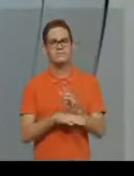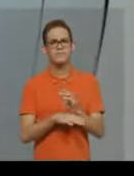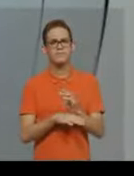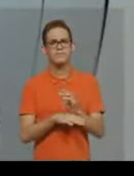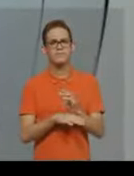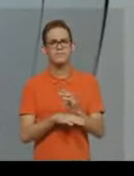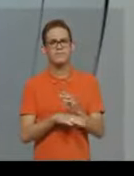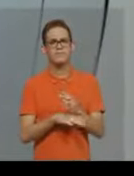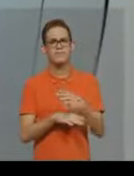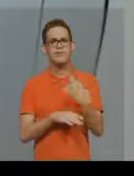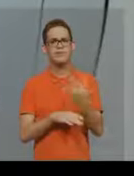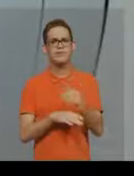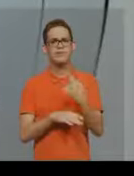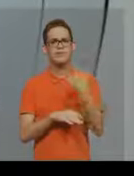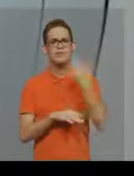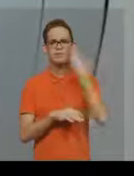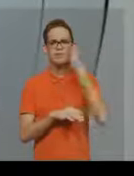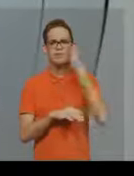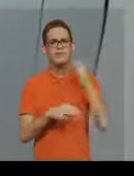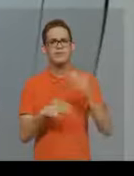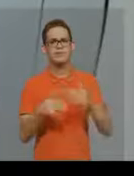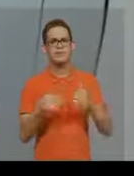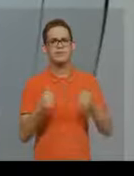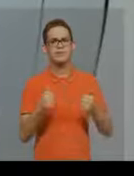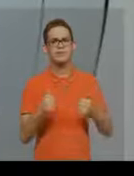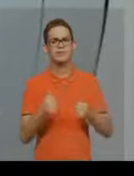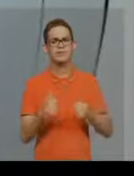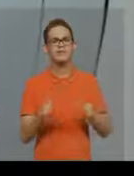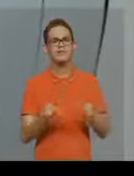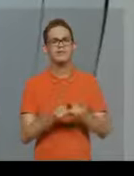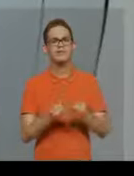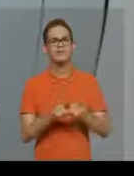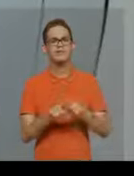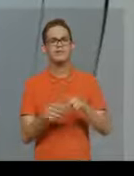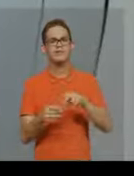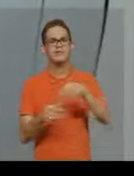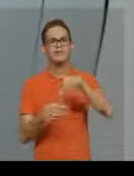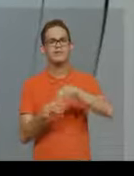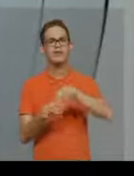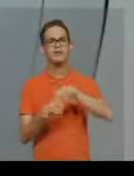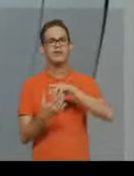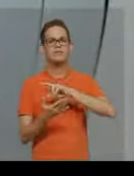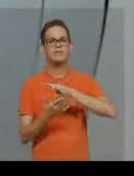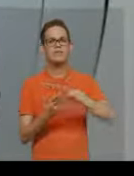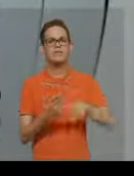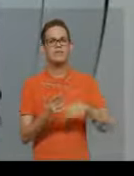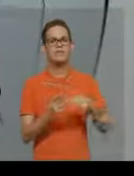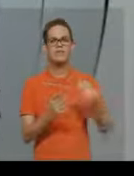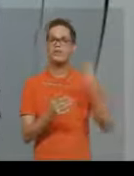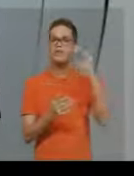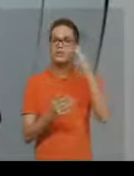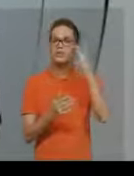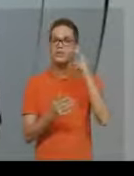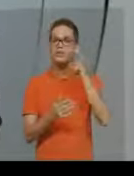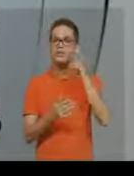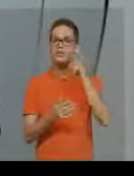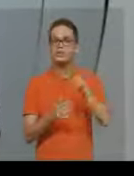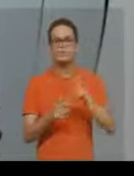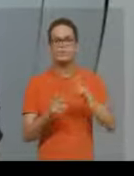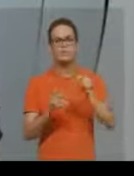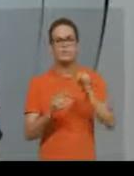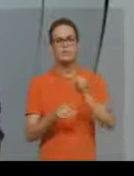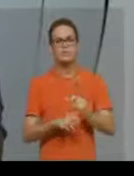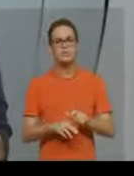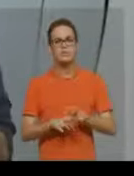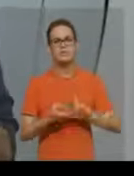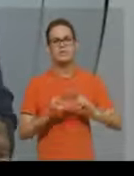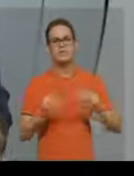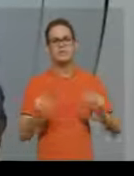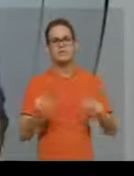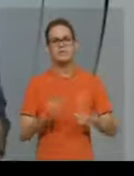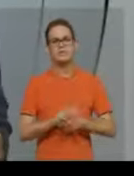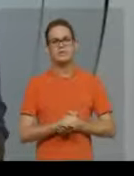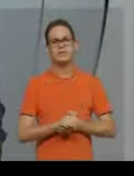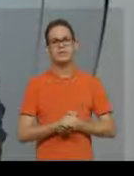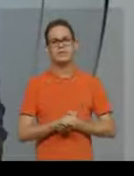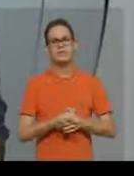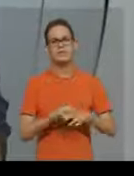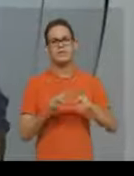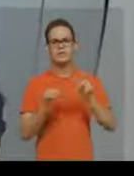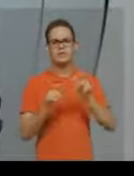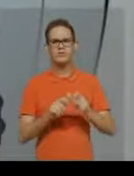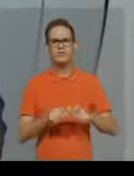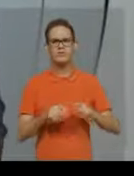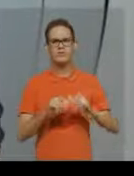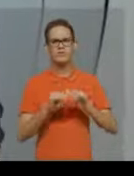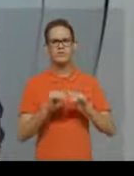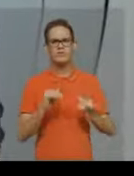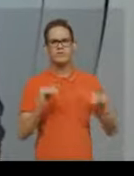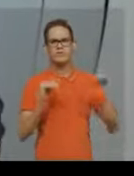a gente saber mais desses problemas todos, também na interculturalidade também a gente vê pessoas diferentes, porque a literatura, pessoas de outros níveis,